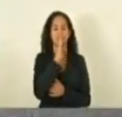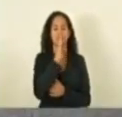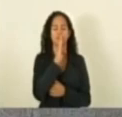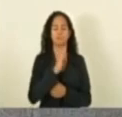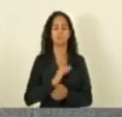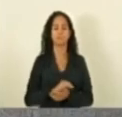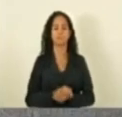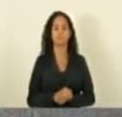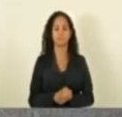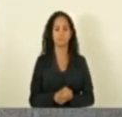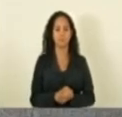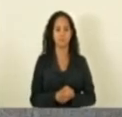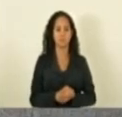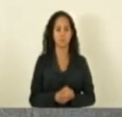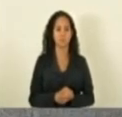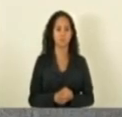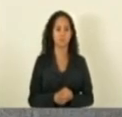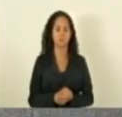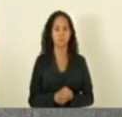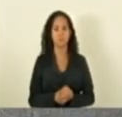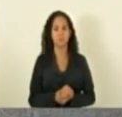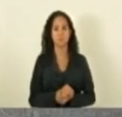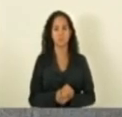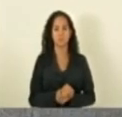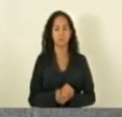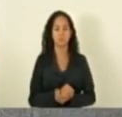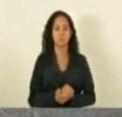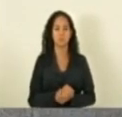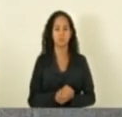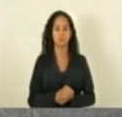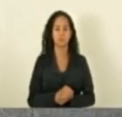Guarapari. Tem 10